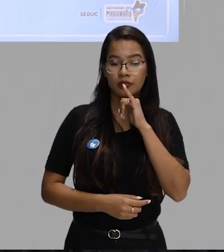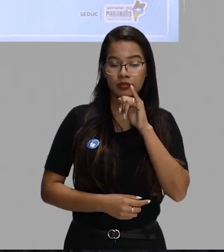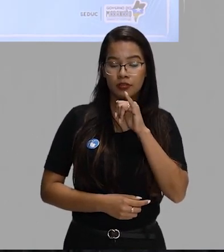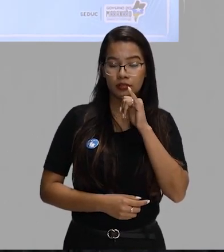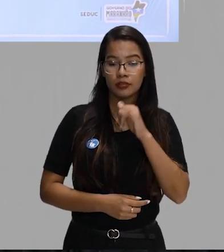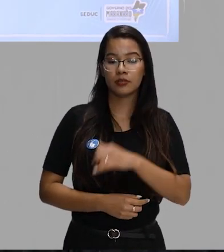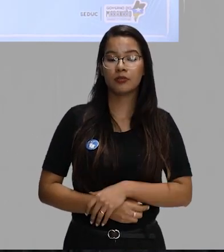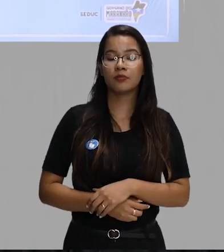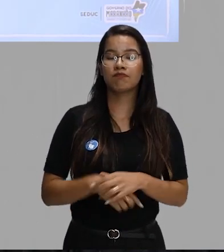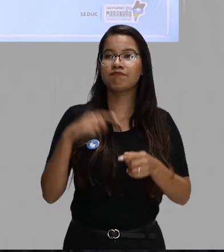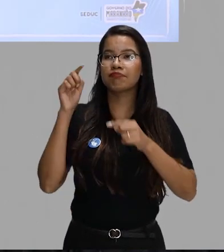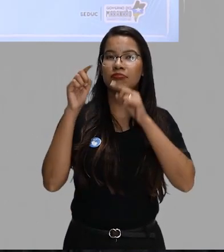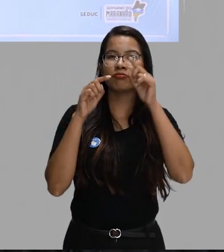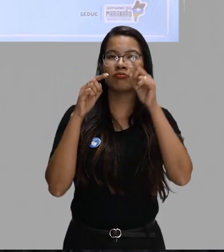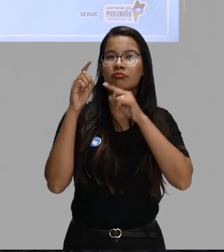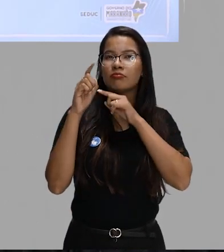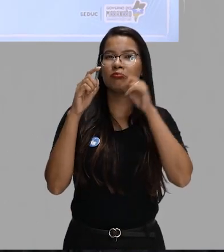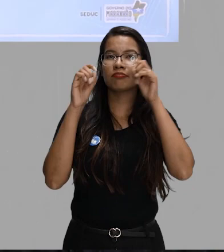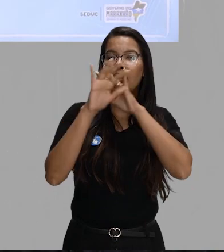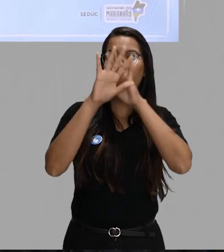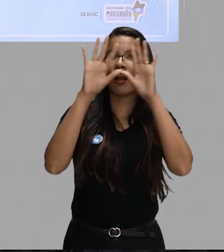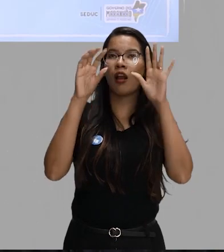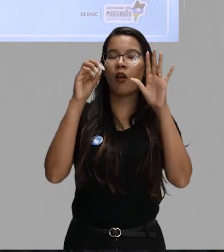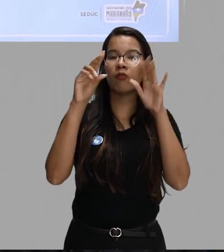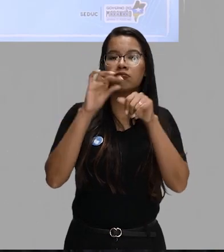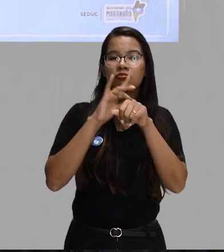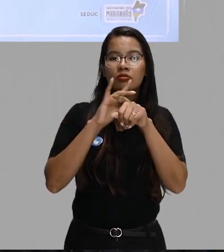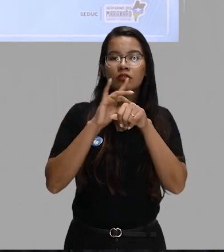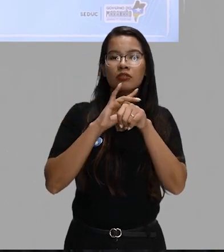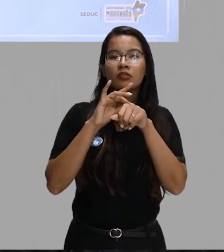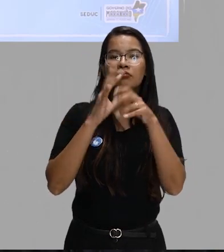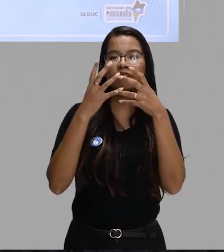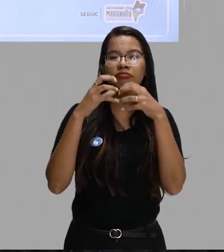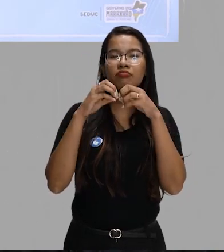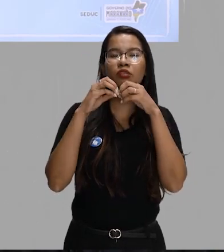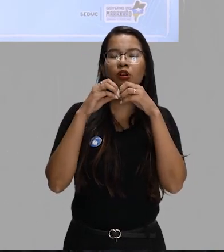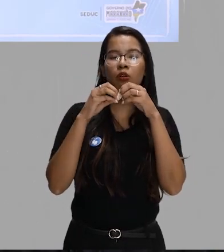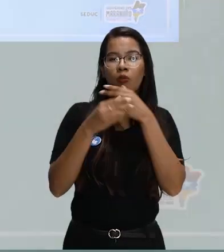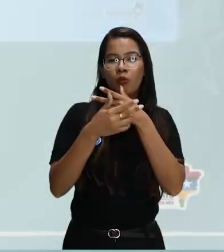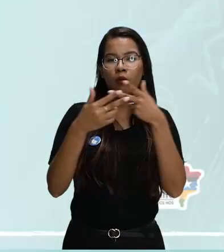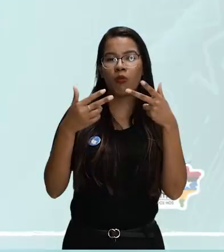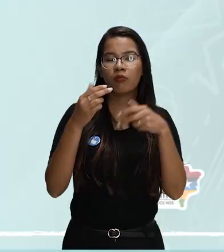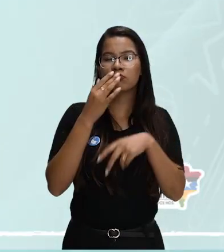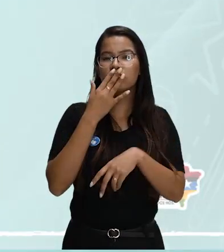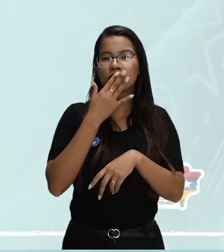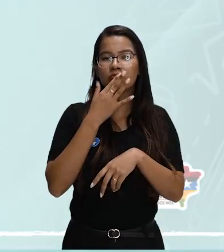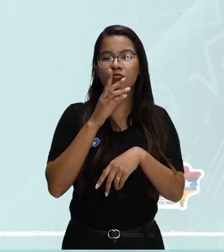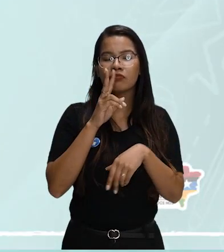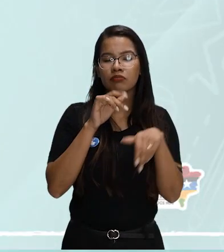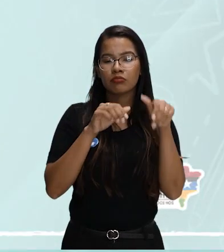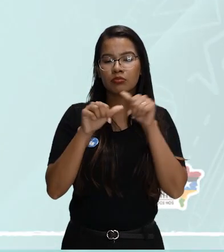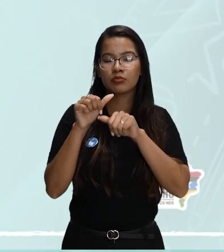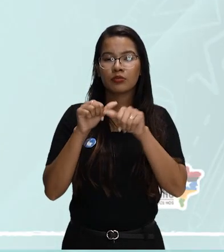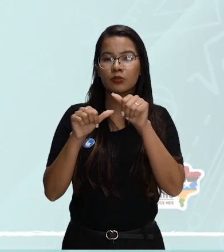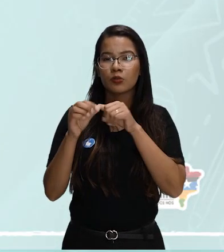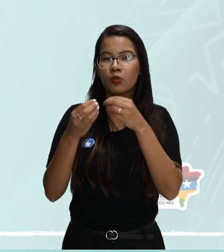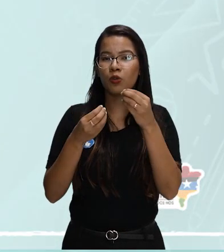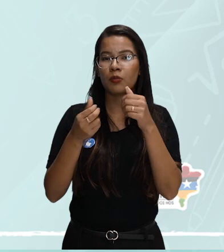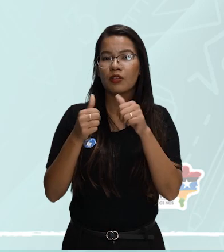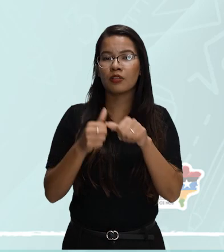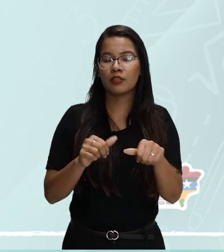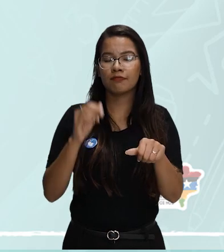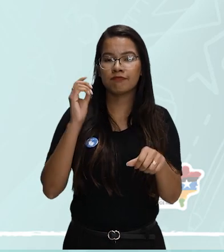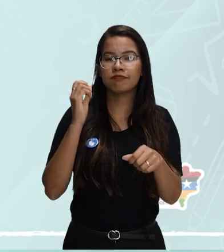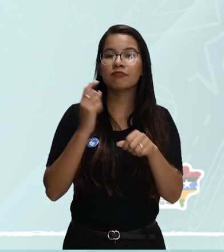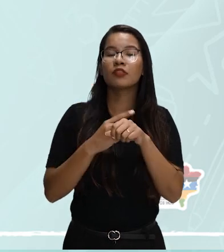claros e esses pontos escuros. Ou essas cores que elas vão mudando, né, de acordo com como a luz está batendo, de